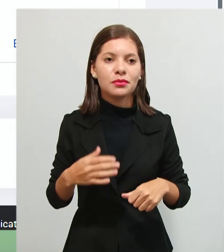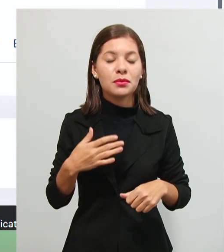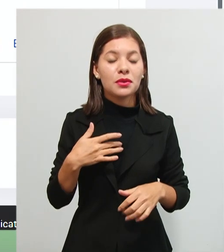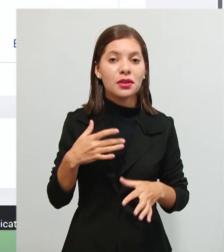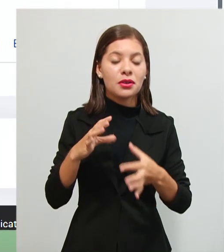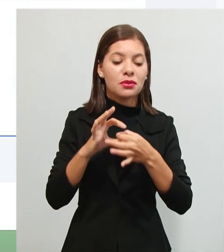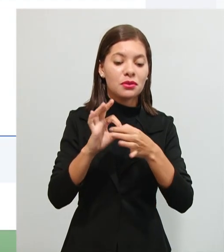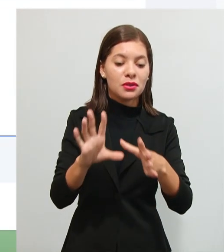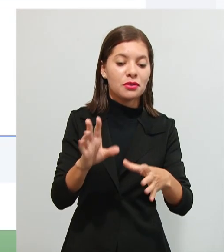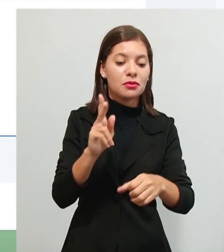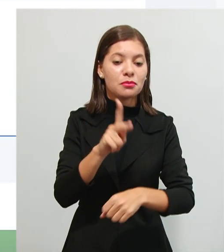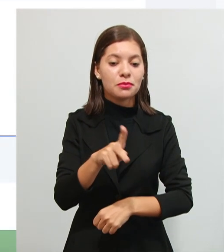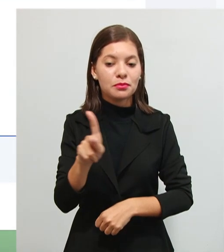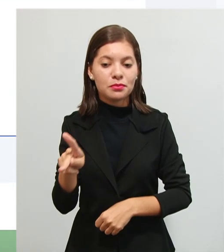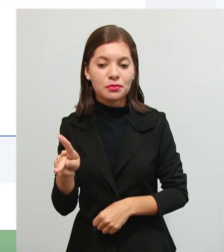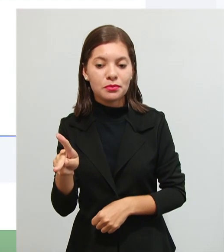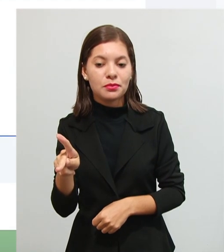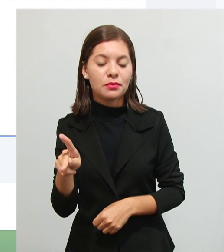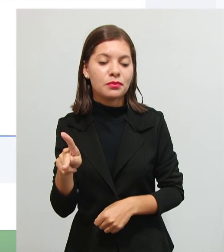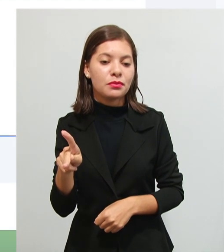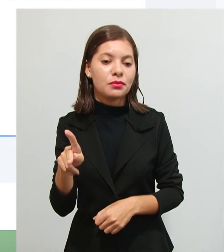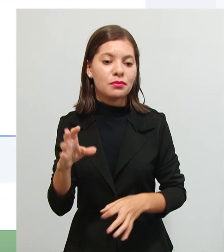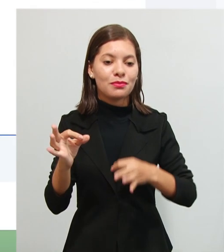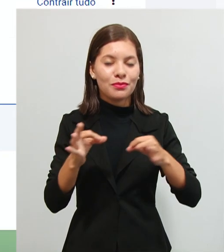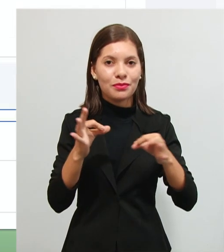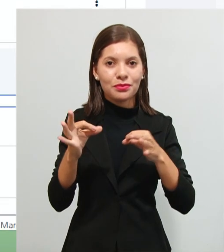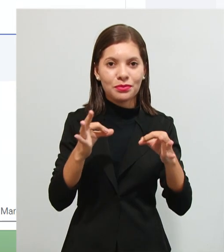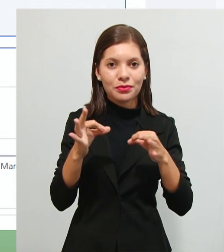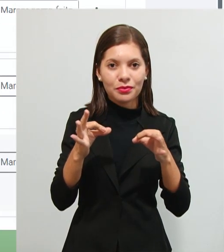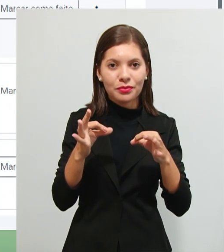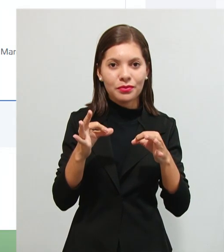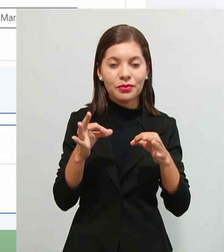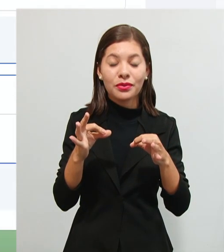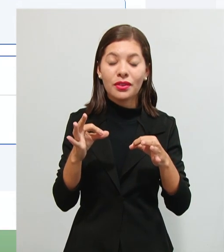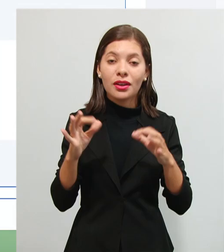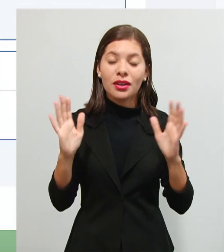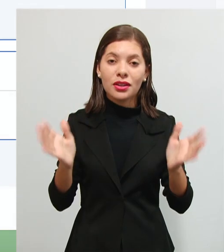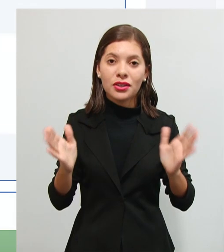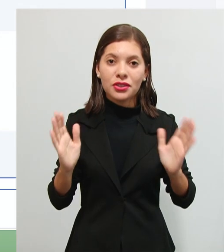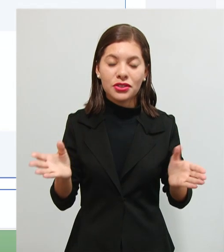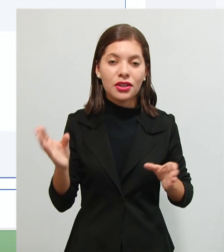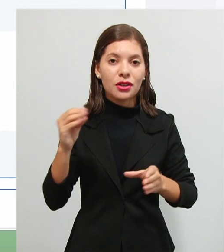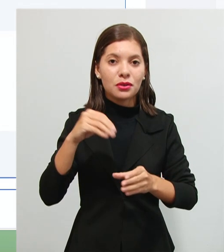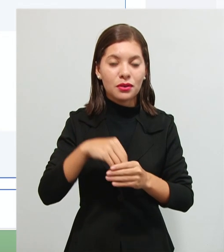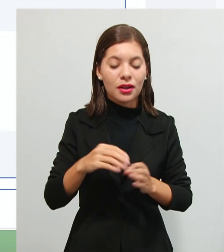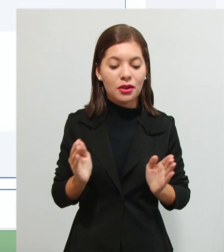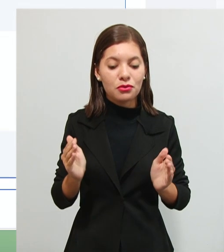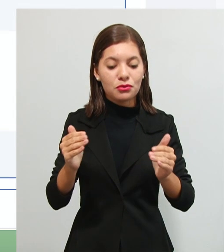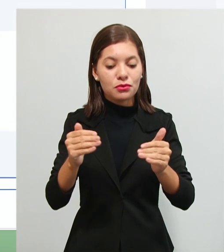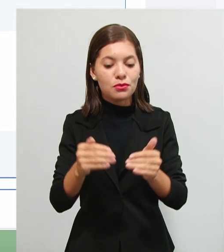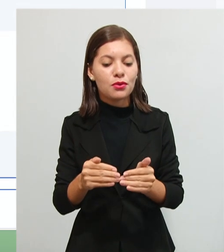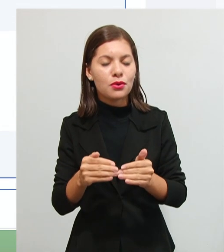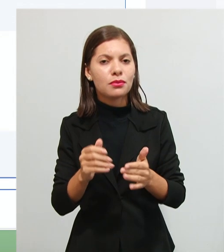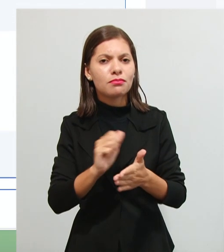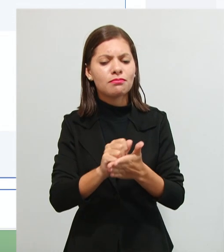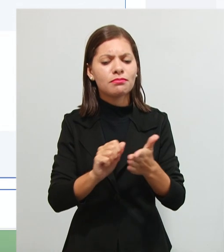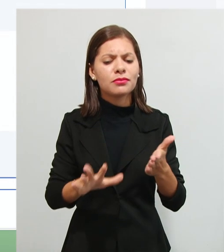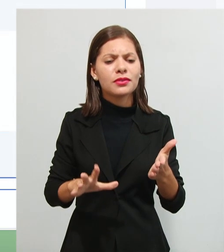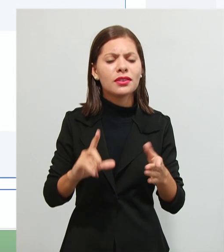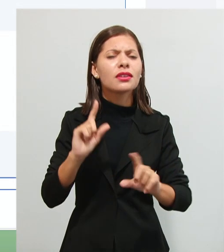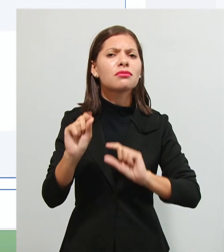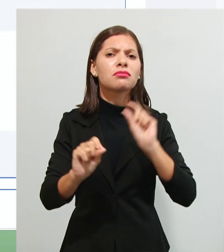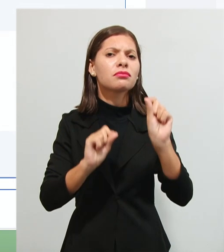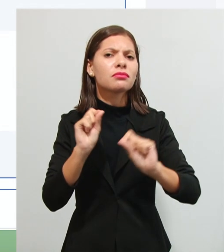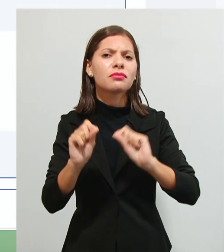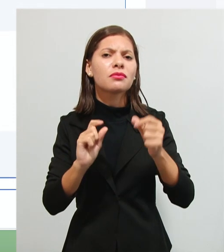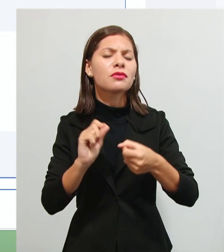professor. Certo? Mas vamos lá. Já inseri então um fórum. Que outra atividade eu poderia fazer